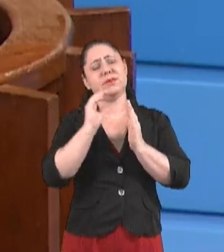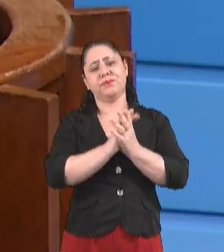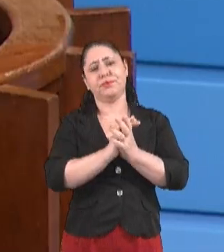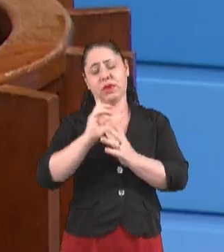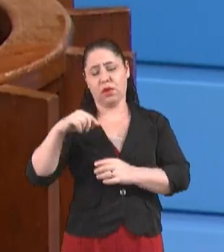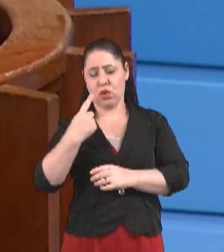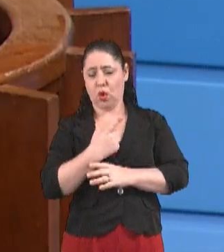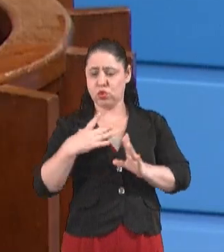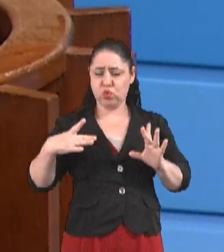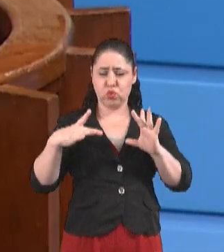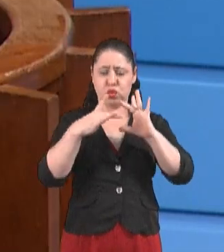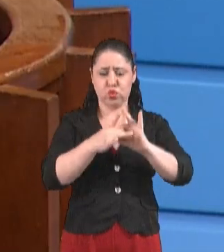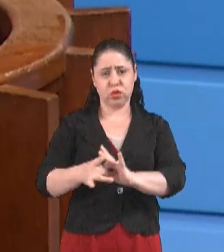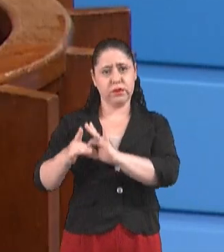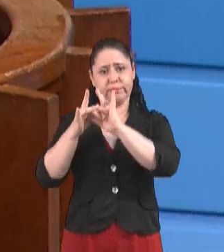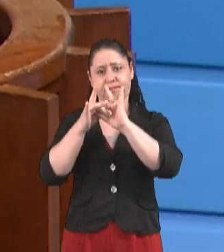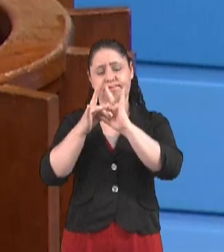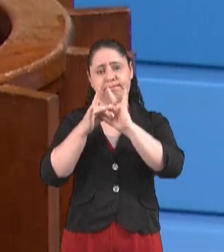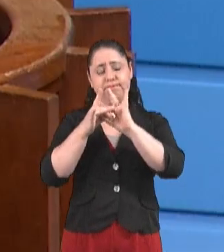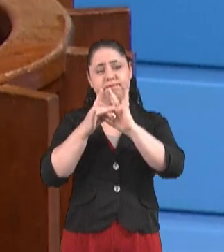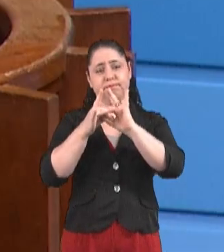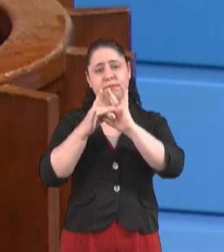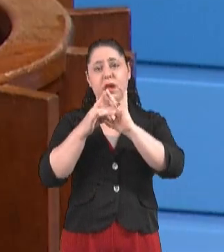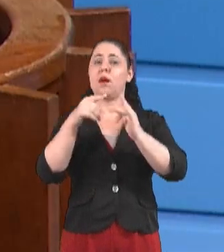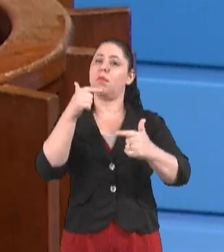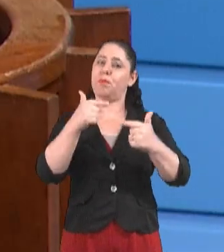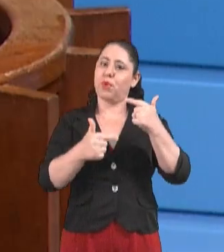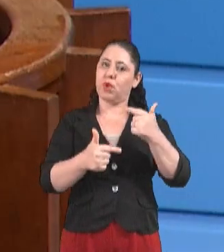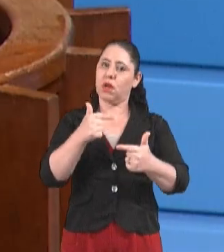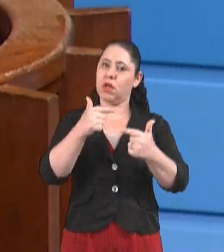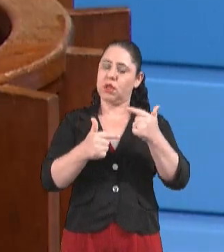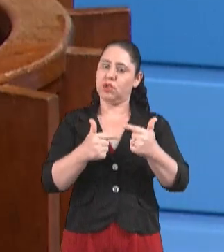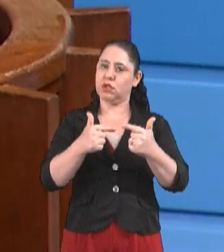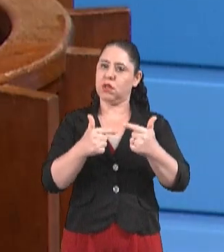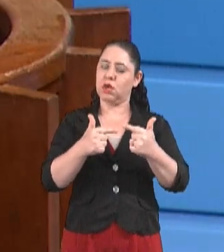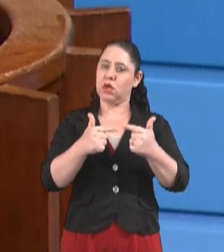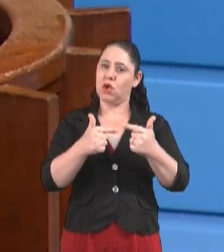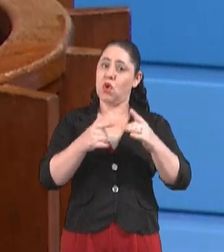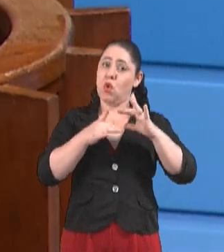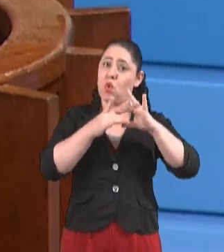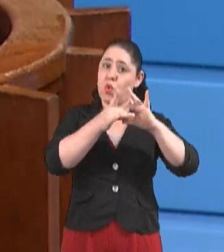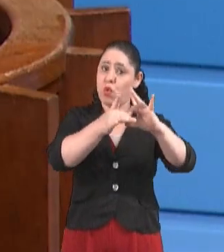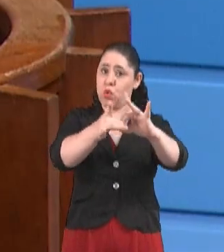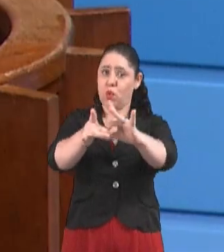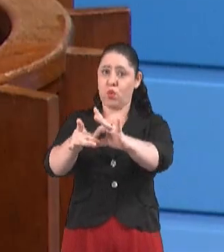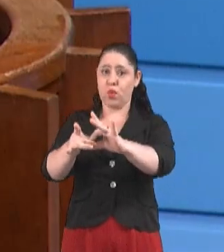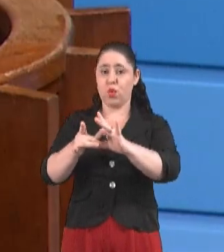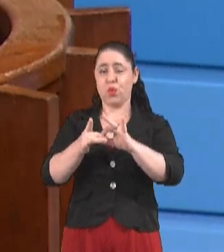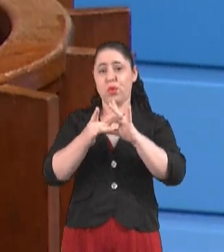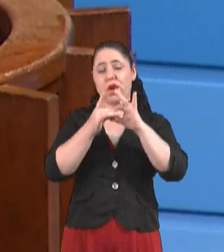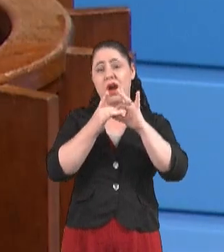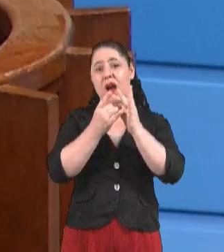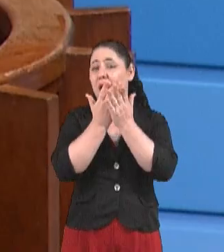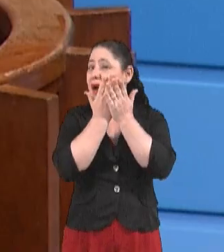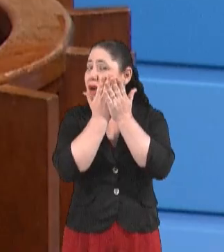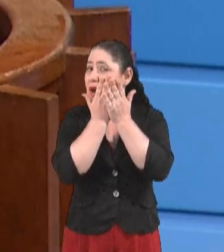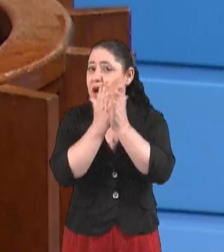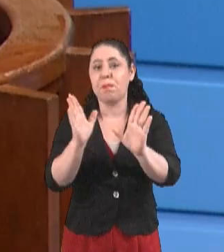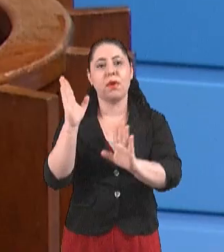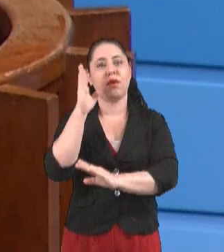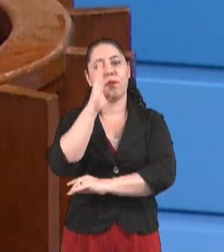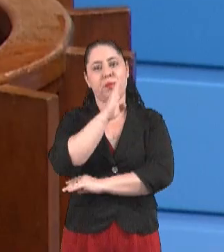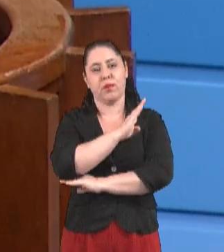a gente tem que se unir com políticas transversais para que a gente possa combater esse